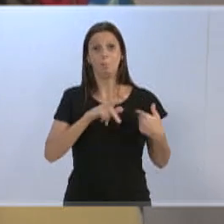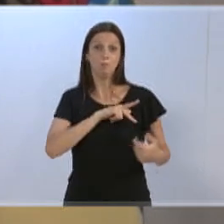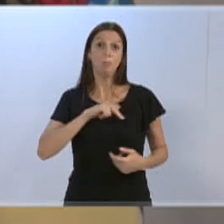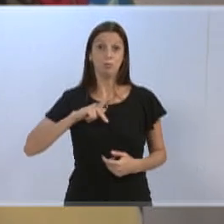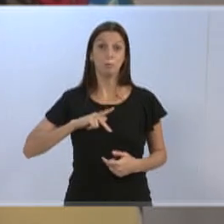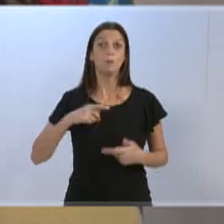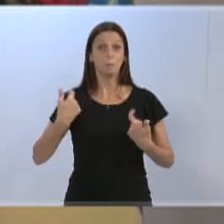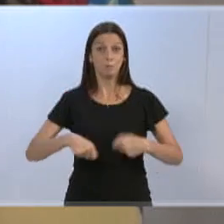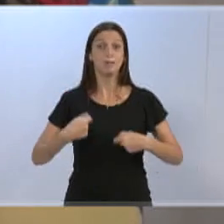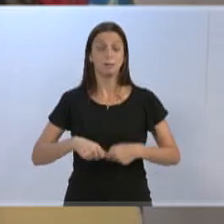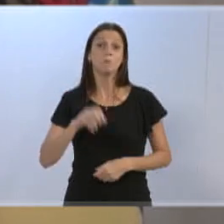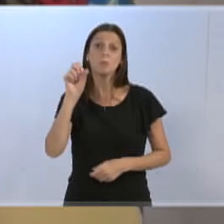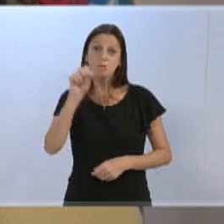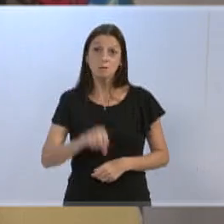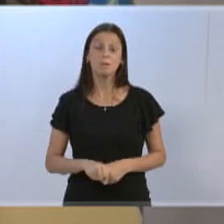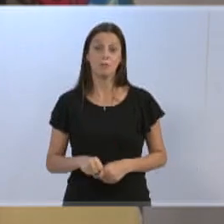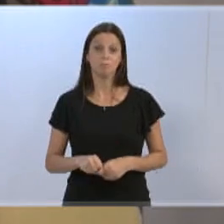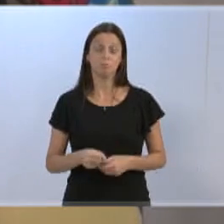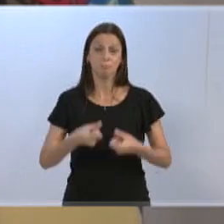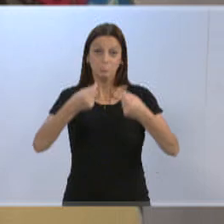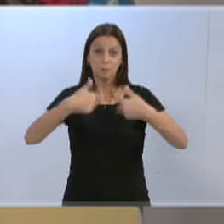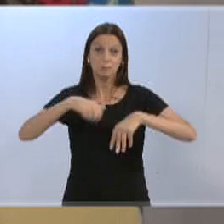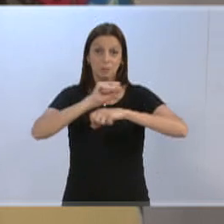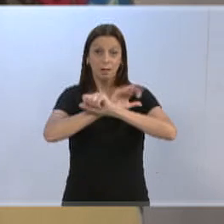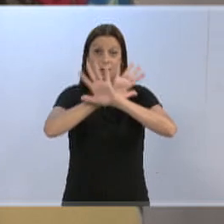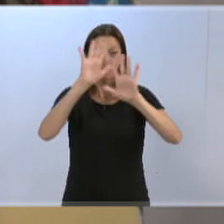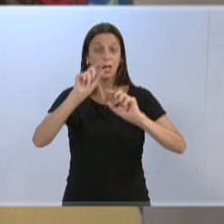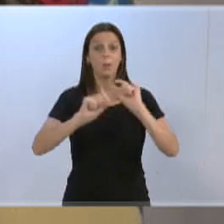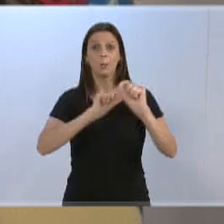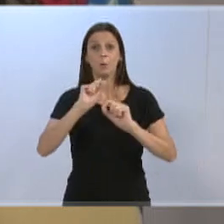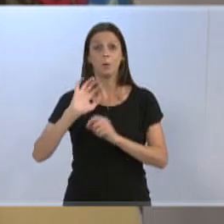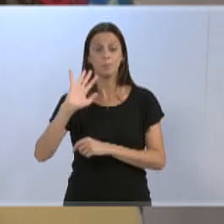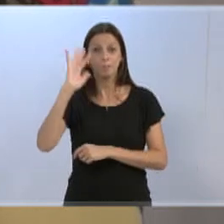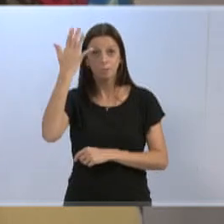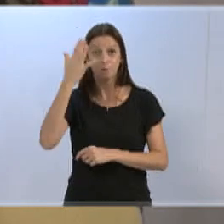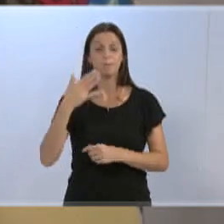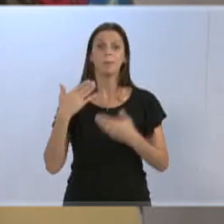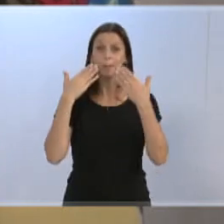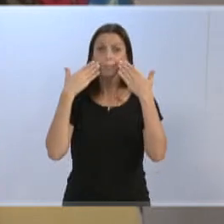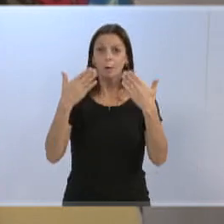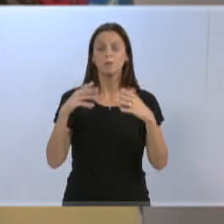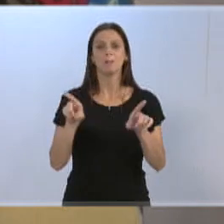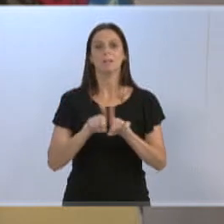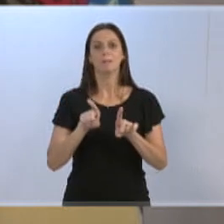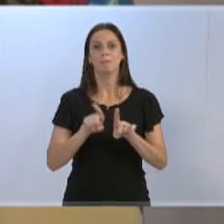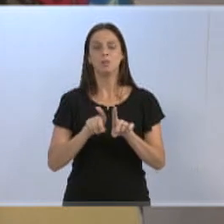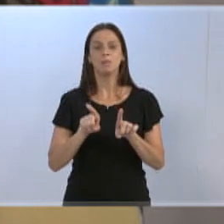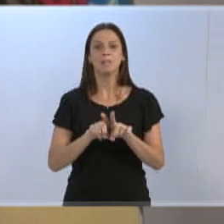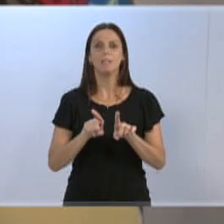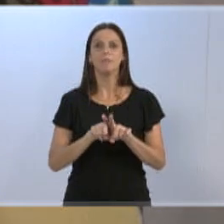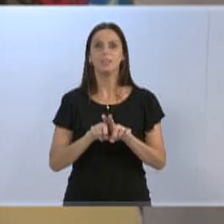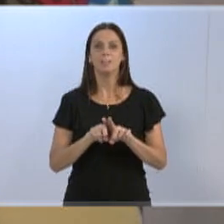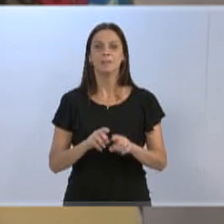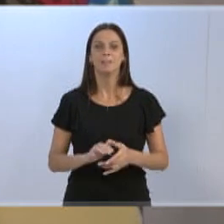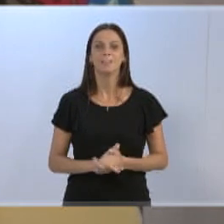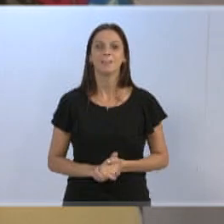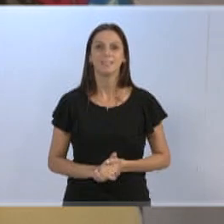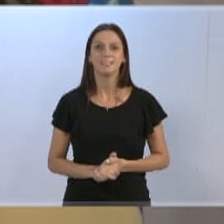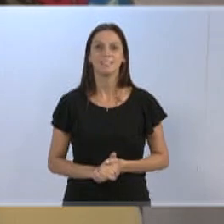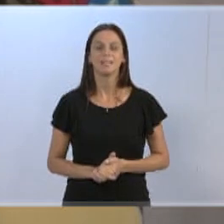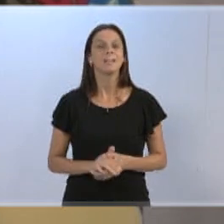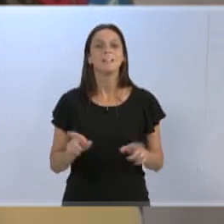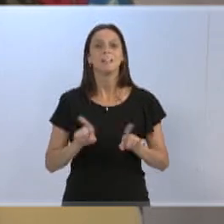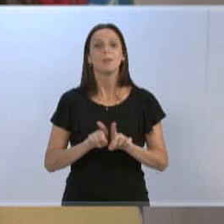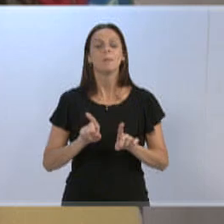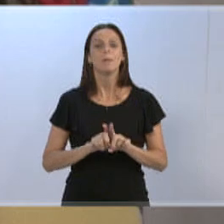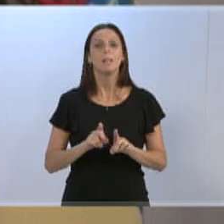eu devo, sem dúvida, fazer alguns esclarecimentos e mostrar também a minha